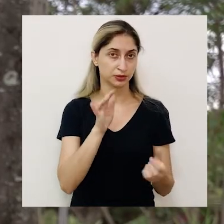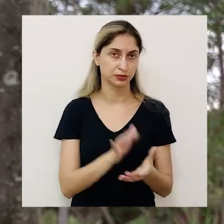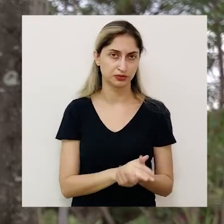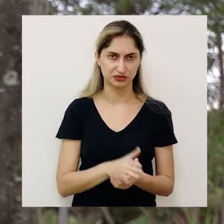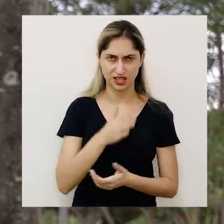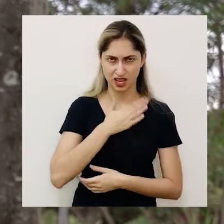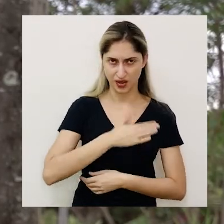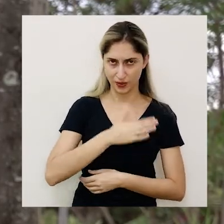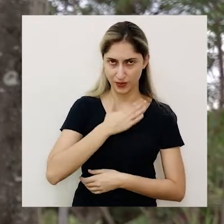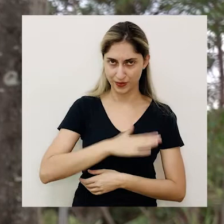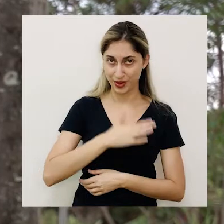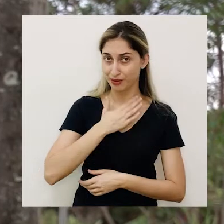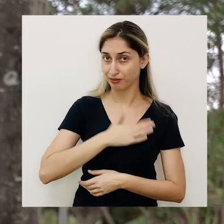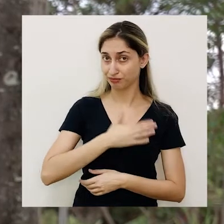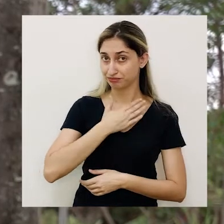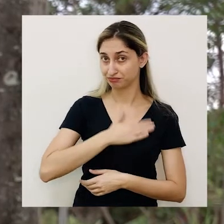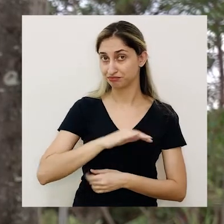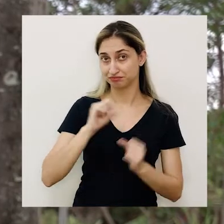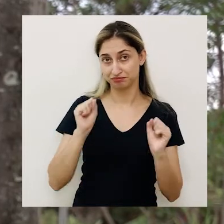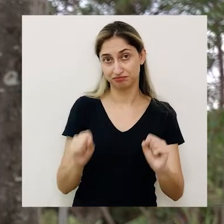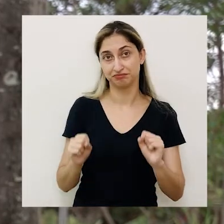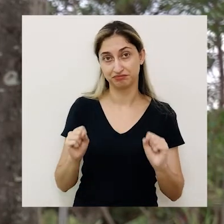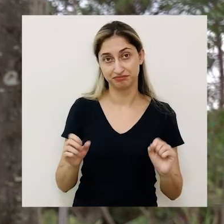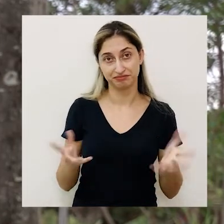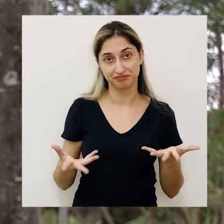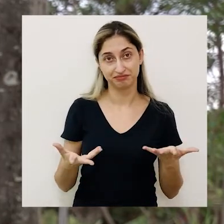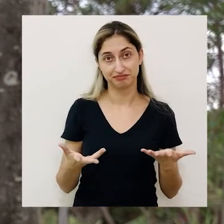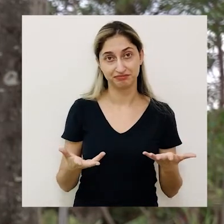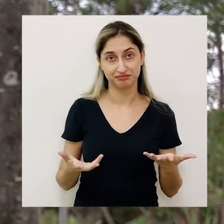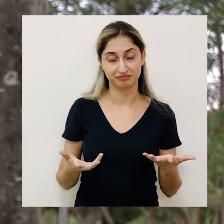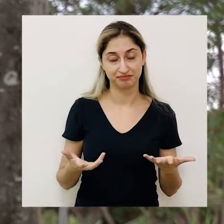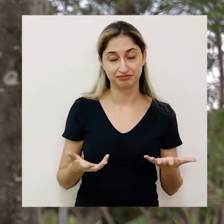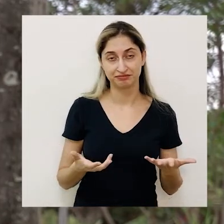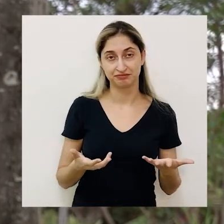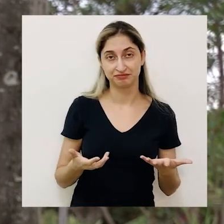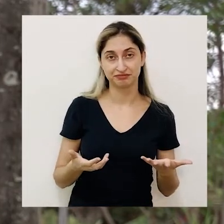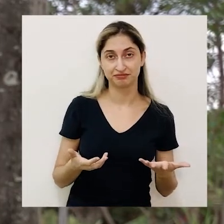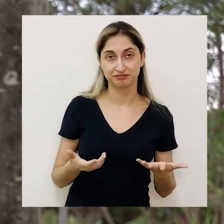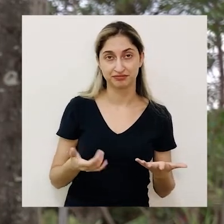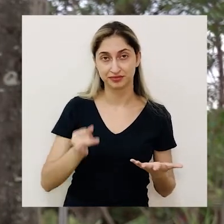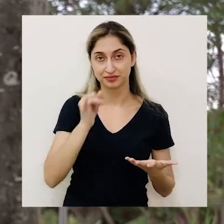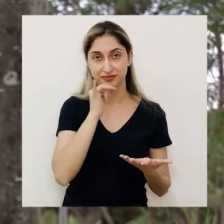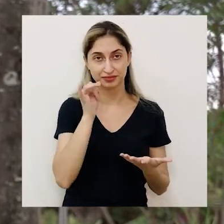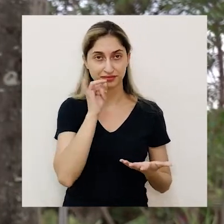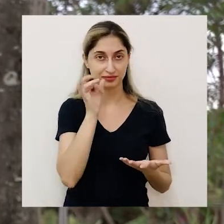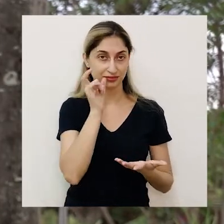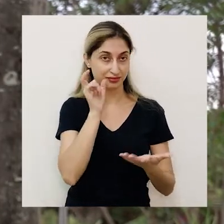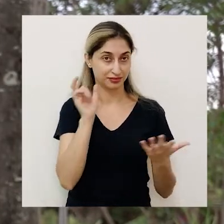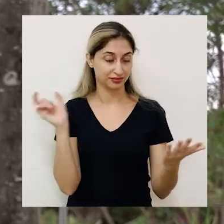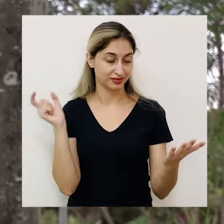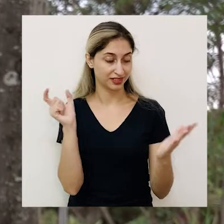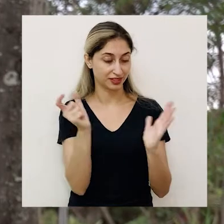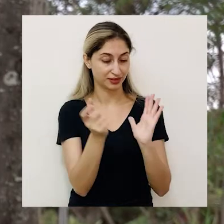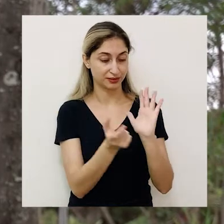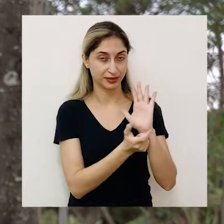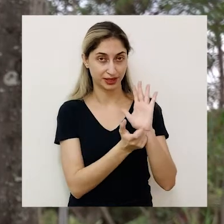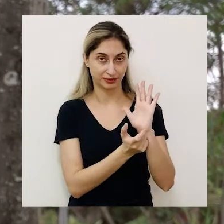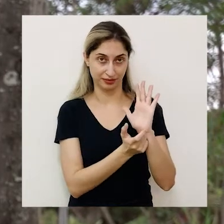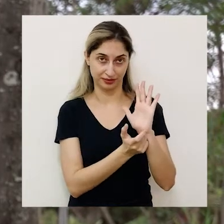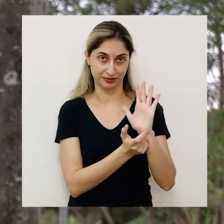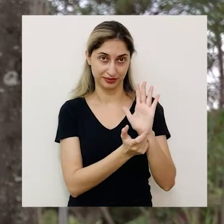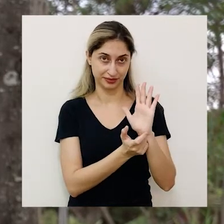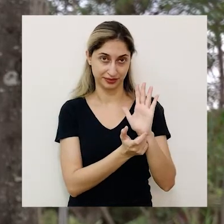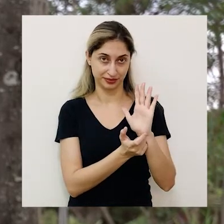exemplo, a gente pode fazer um exercício, né? Que é acalmar, por que não, né? Assim que eu insiro uma palavra